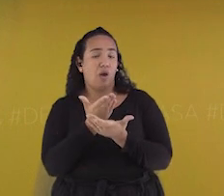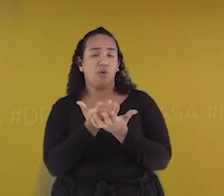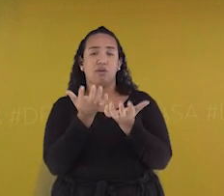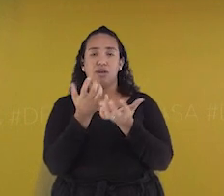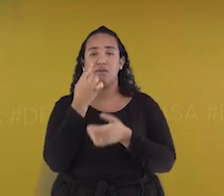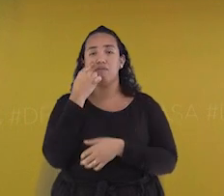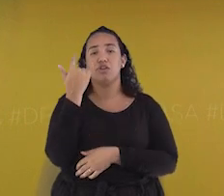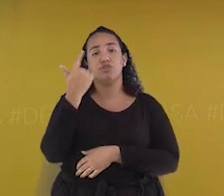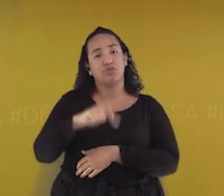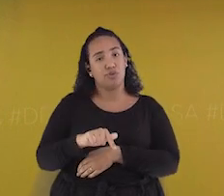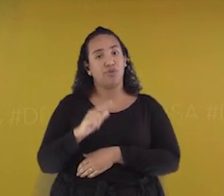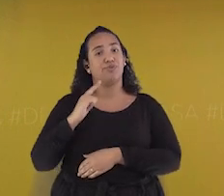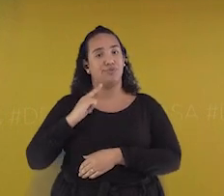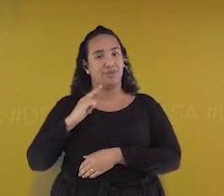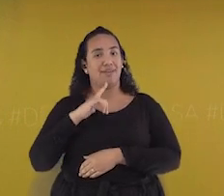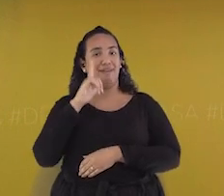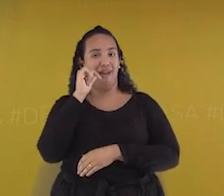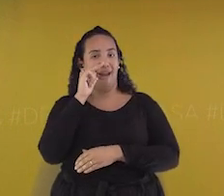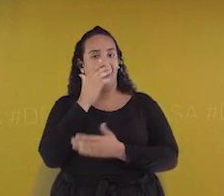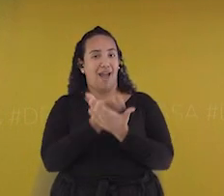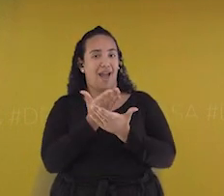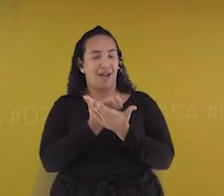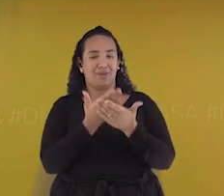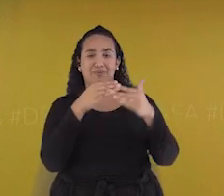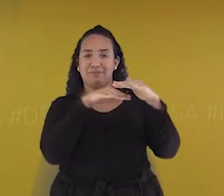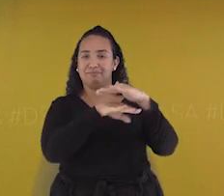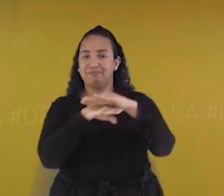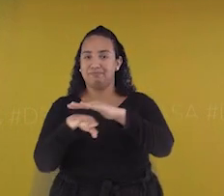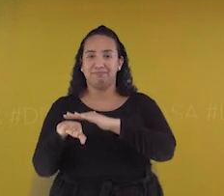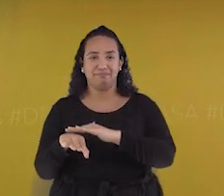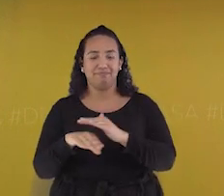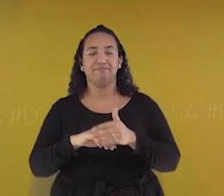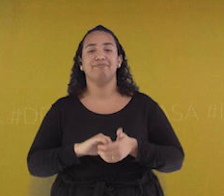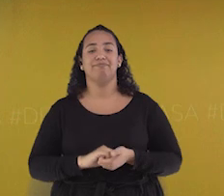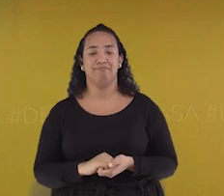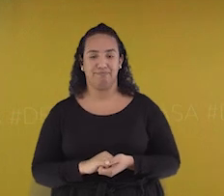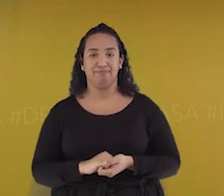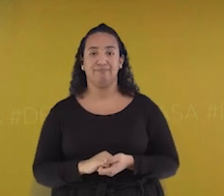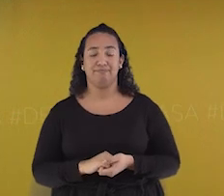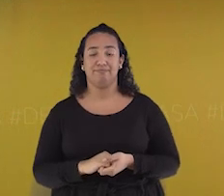rever através do nosso banco de aulas. E se